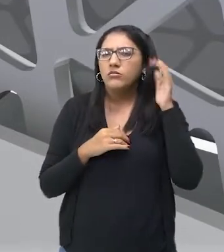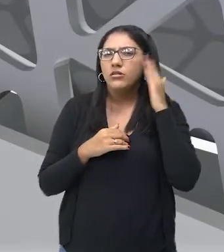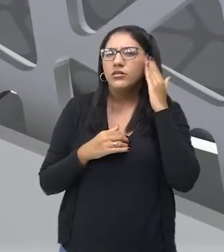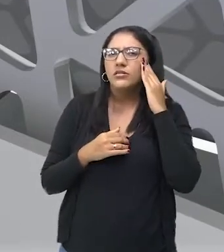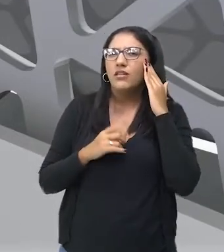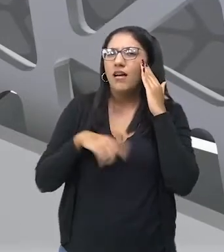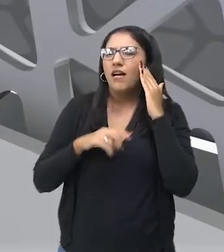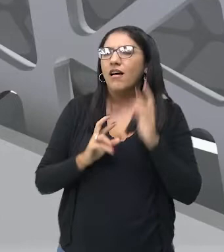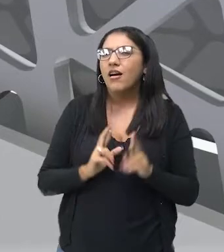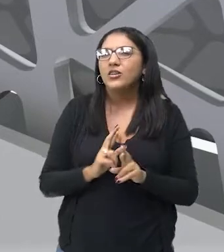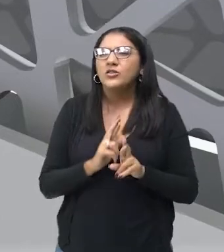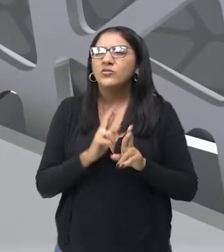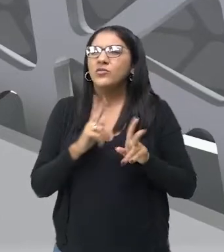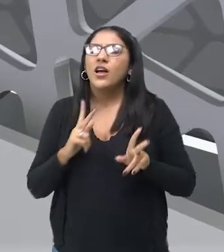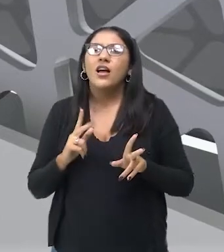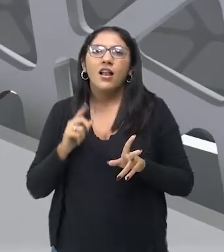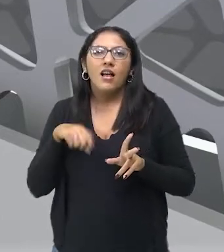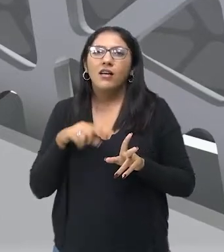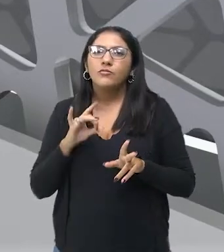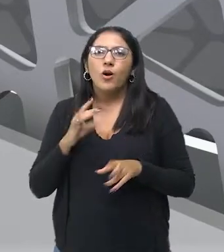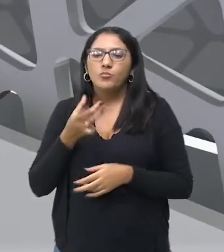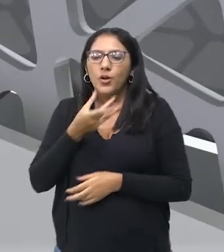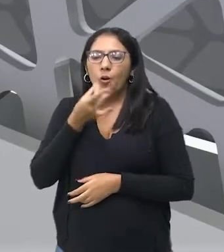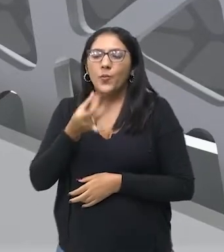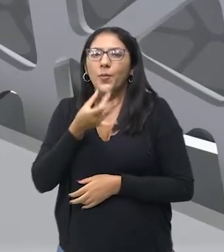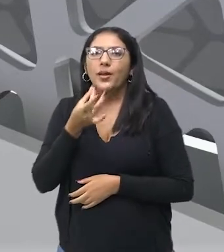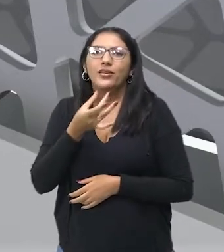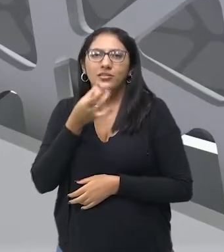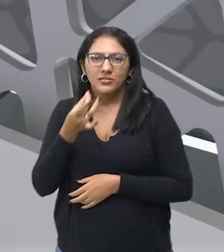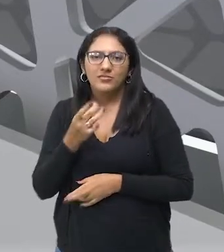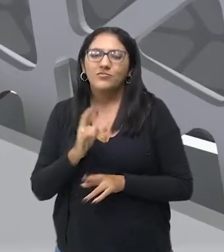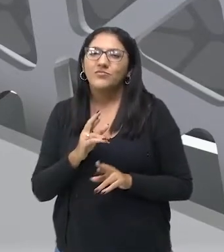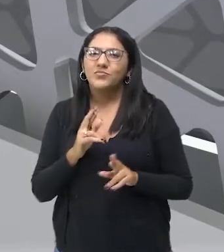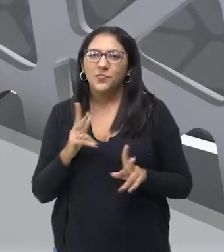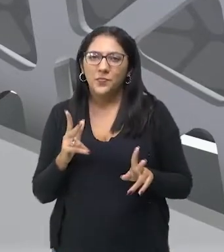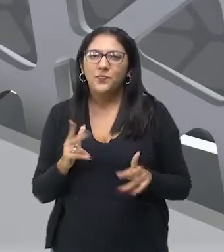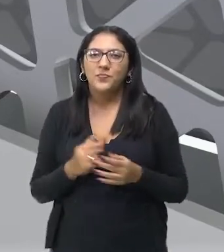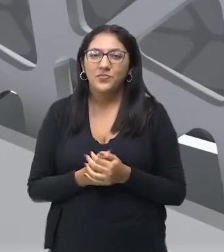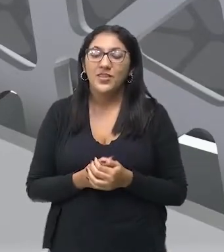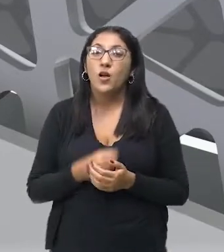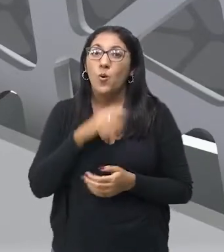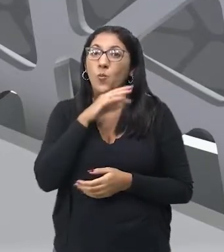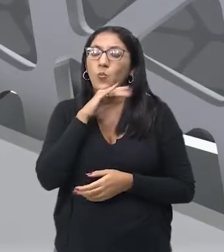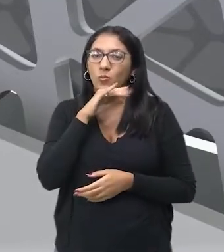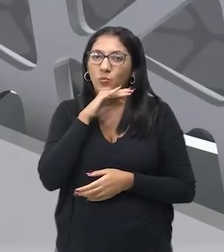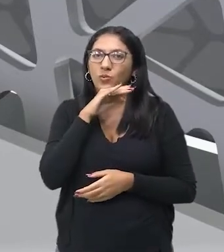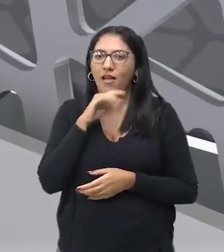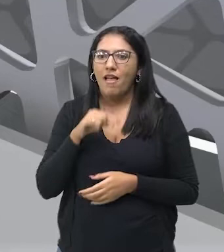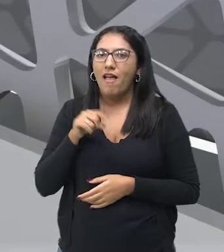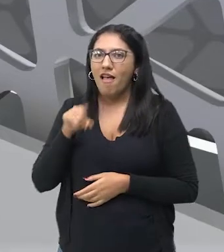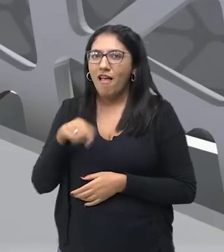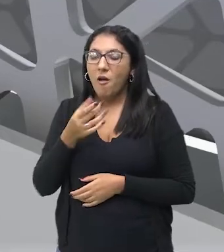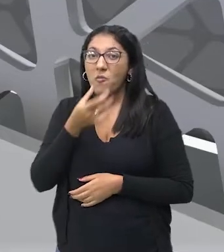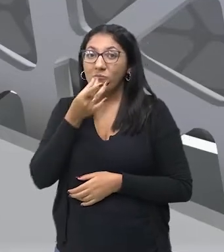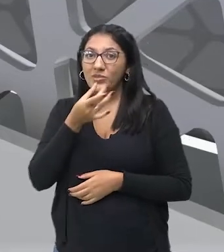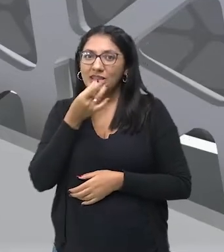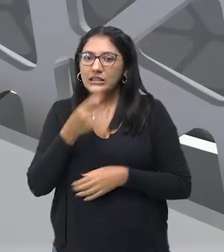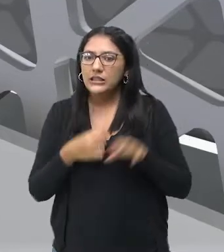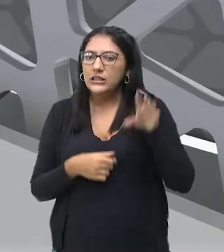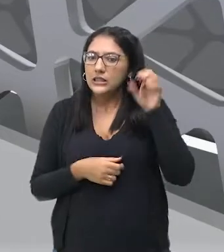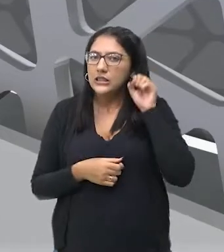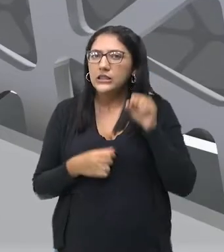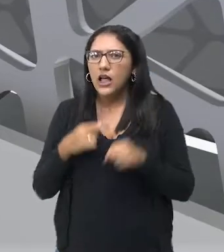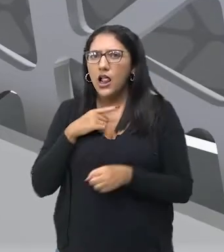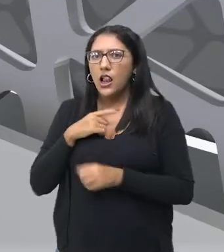situação, de quem ouviu só um pedacinho da conversa, foi outra. E o que é pior, essa opinião acabou